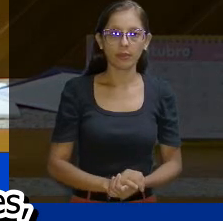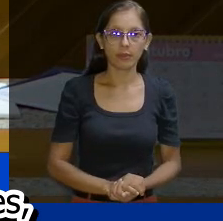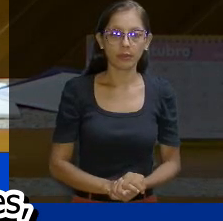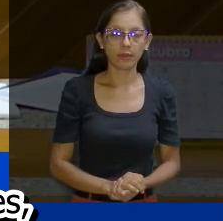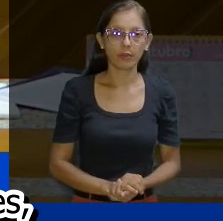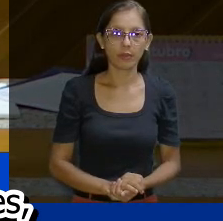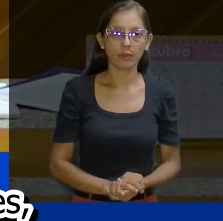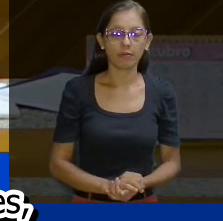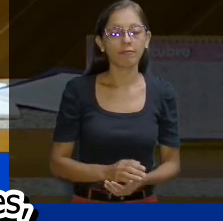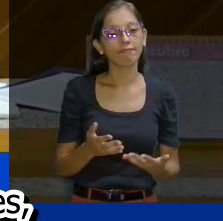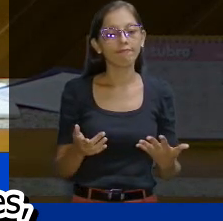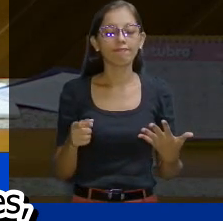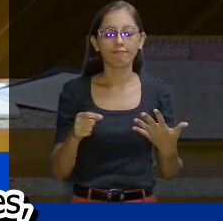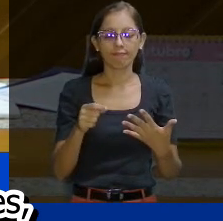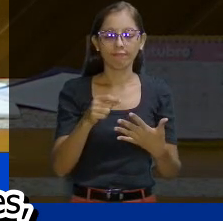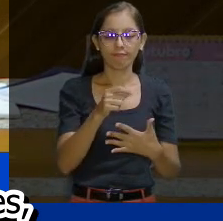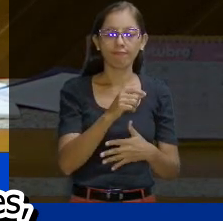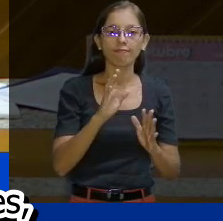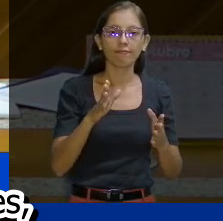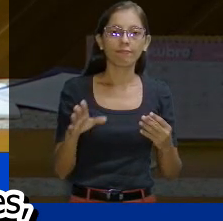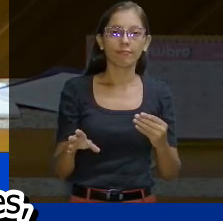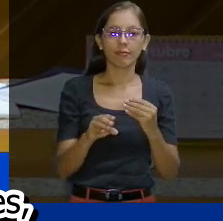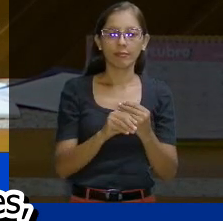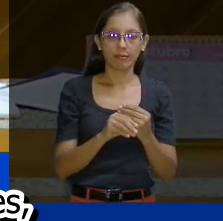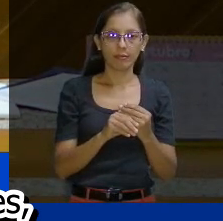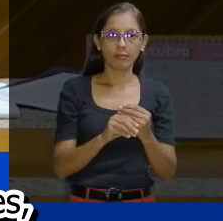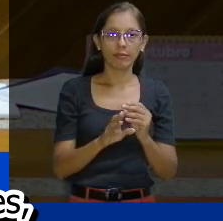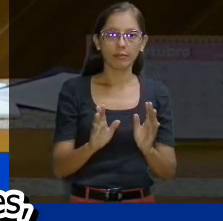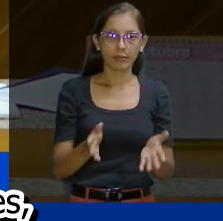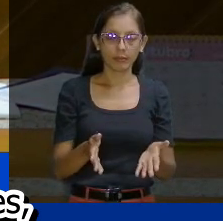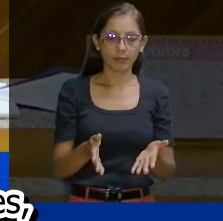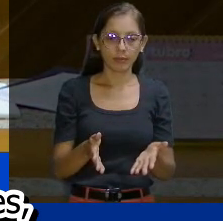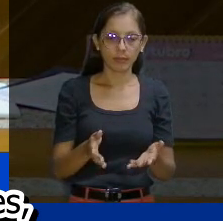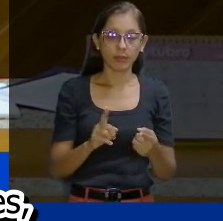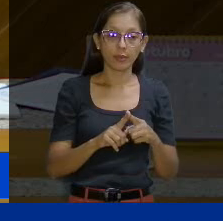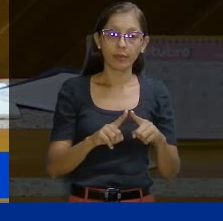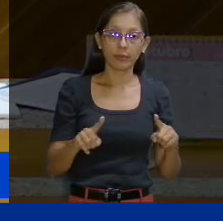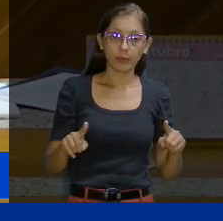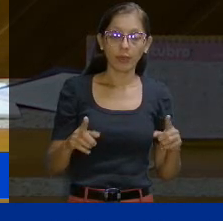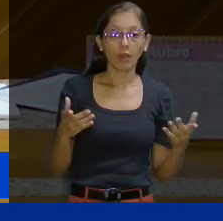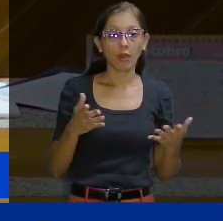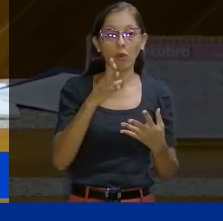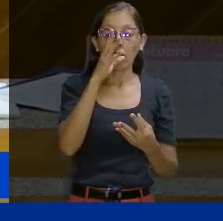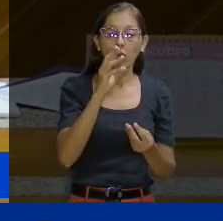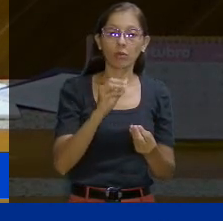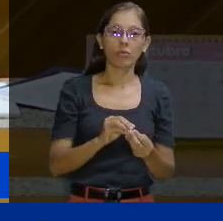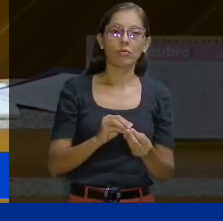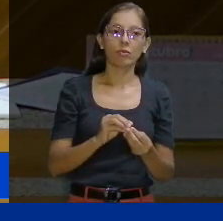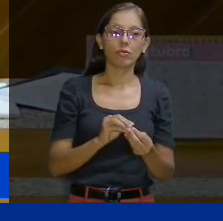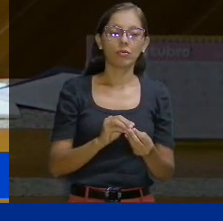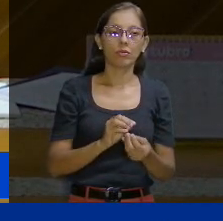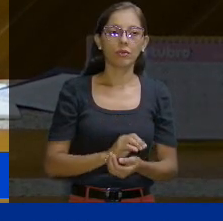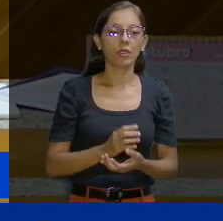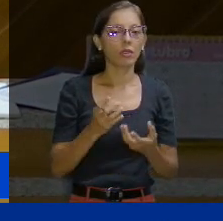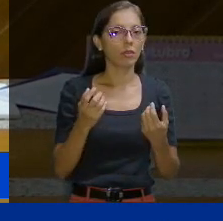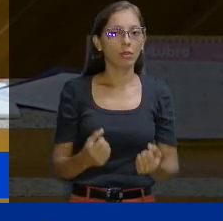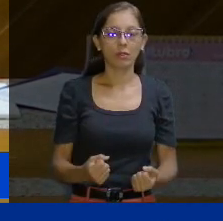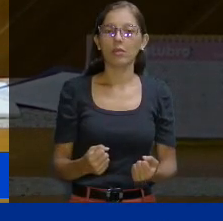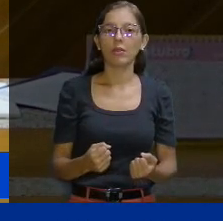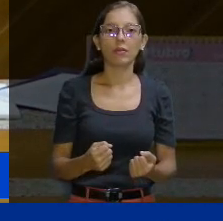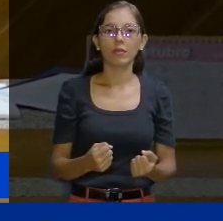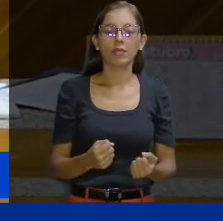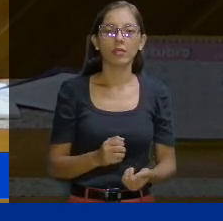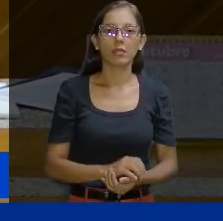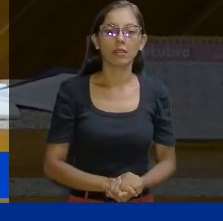outras considerações complementares, mas estou concluindo que, na rejeição dos embargos, declaração oposta